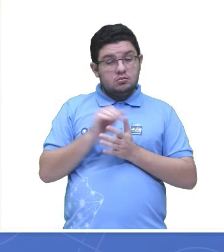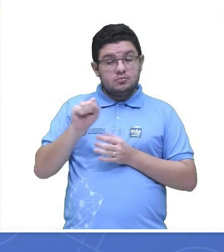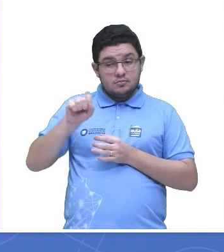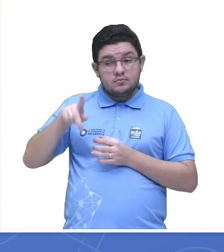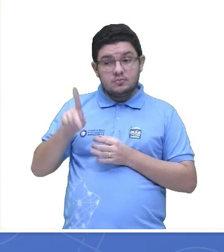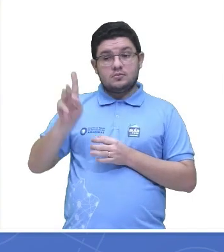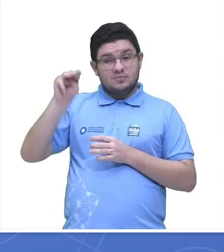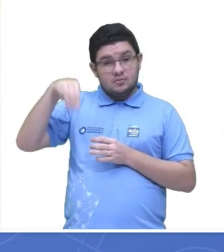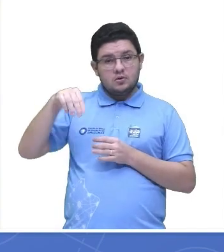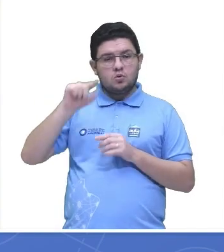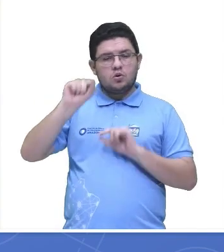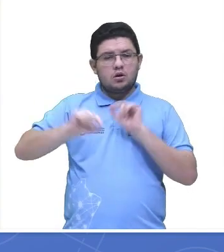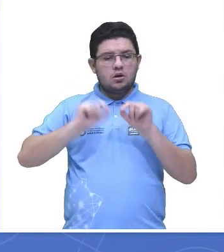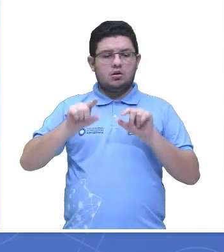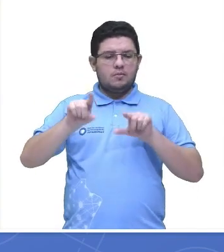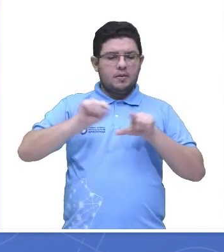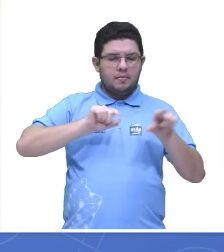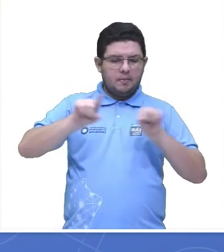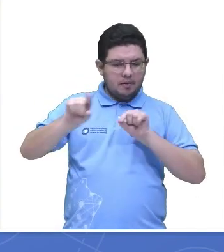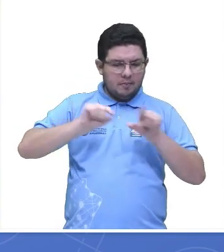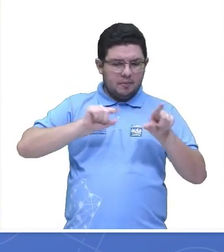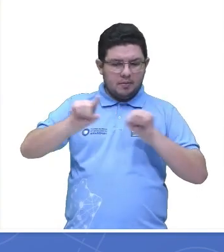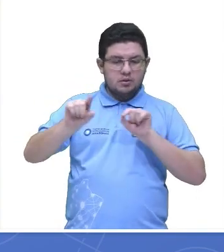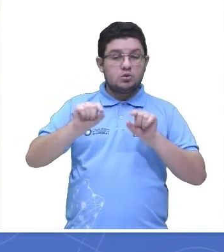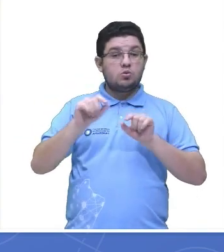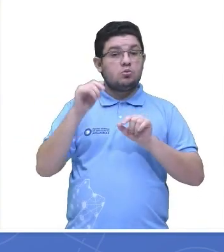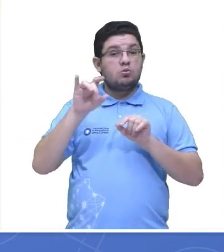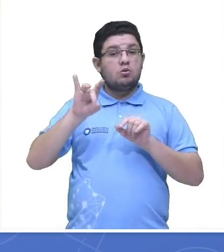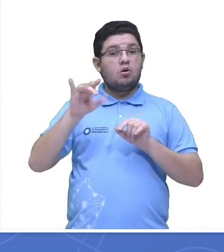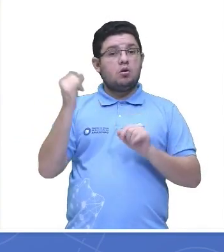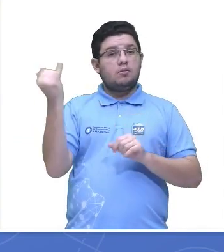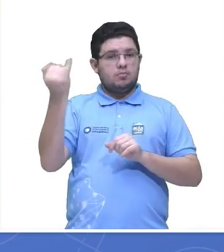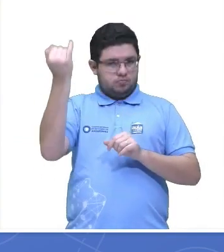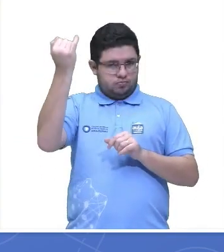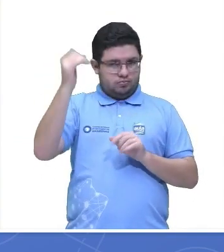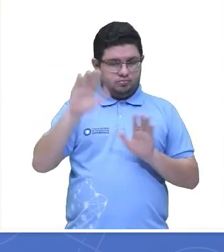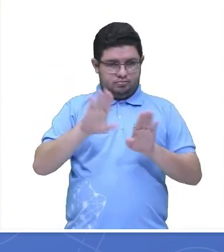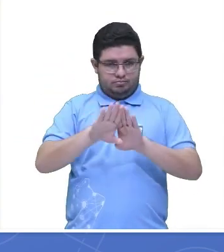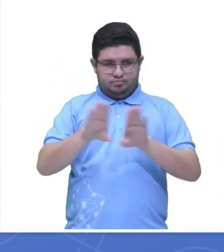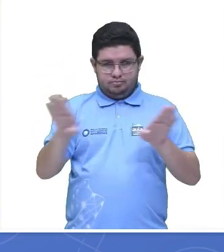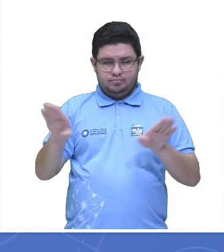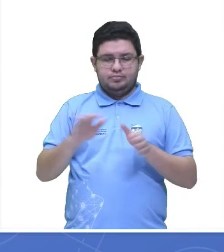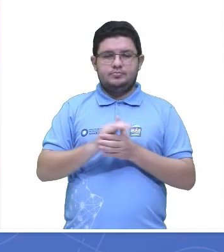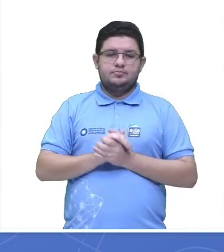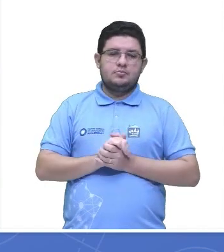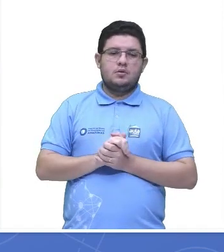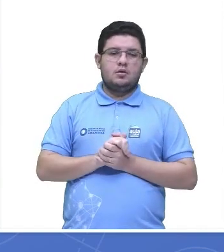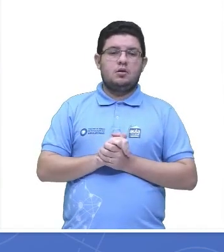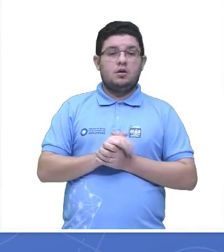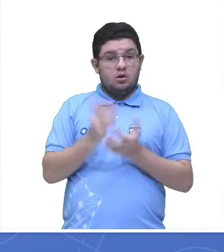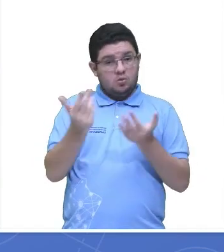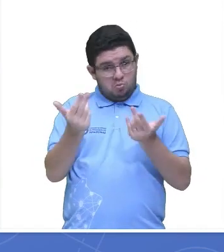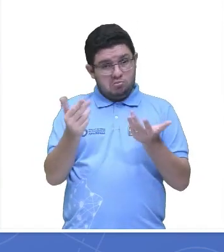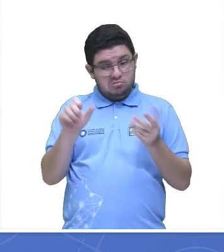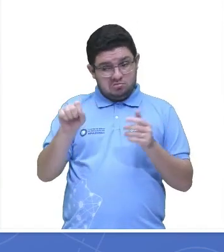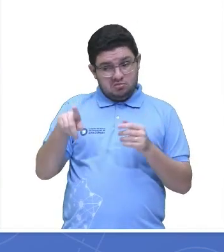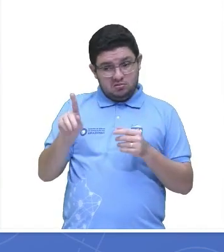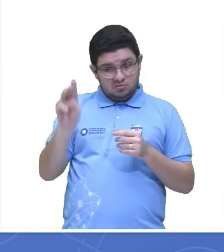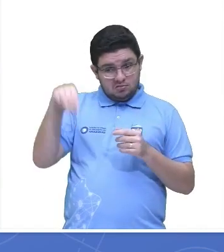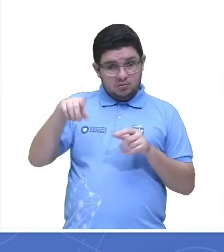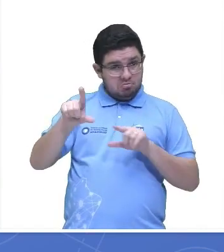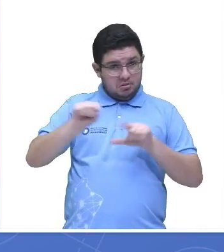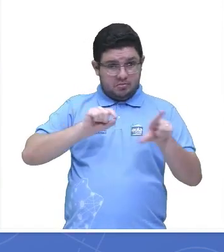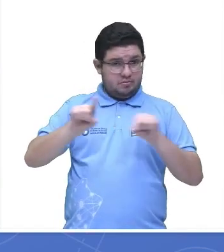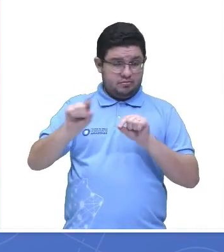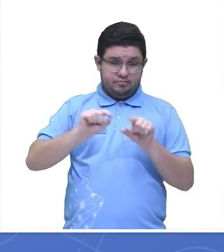justamente essa, desnatar, né? Tirar a nata, né, do leite, que é a parte mais importante. É exatamente a atividade,